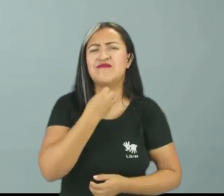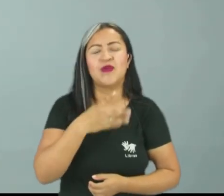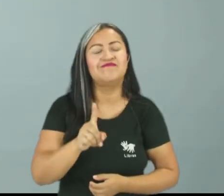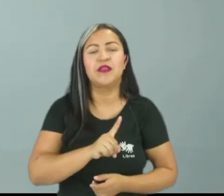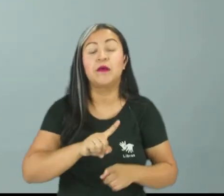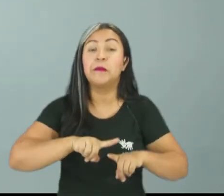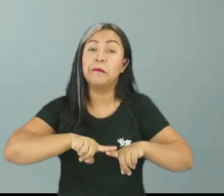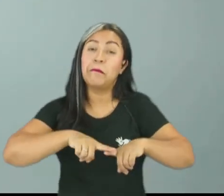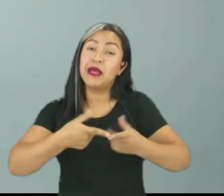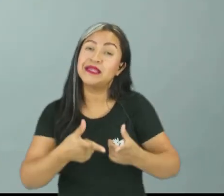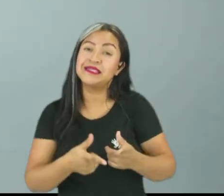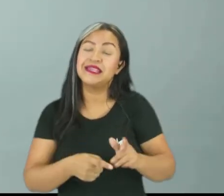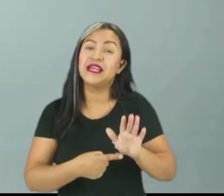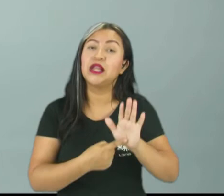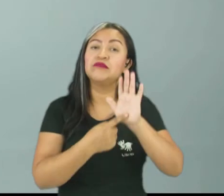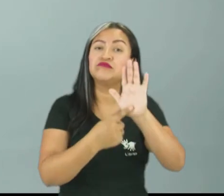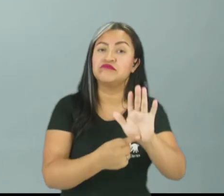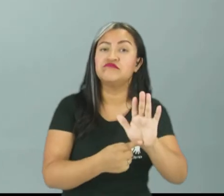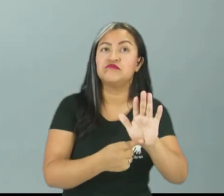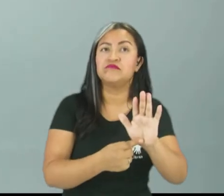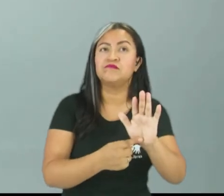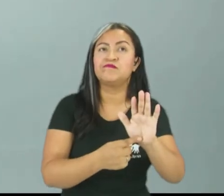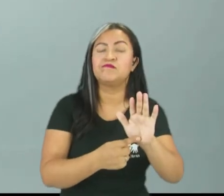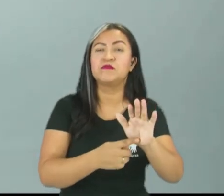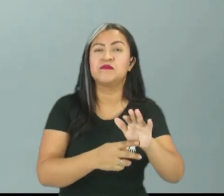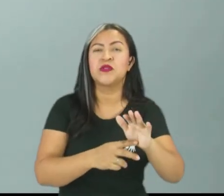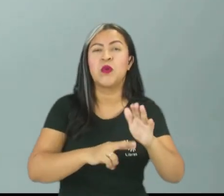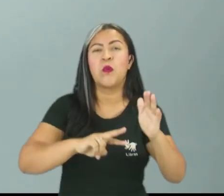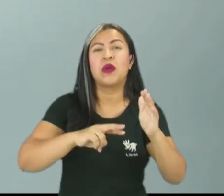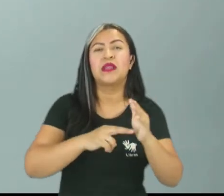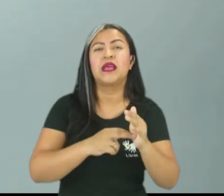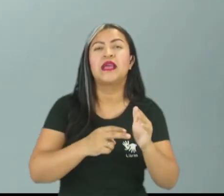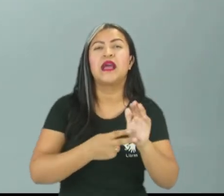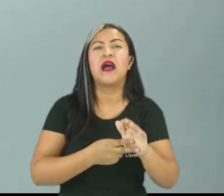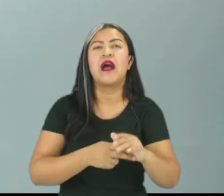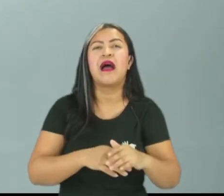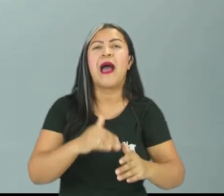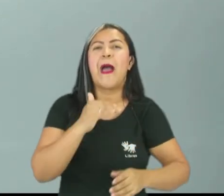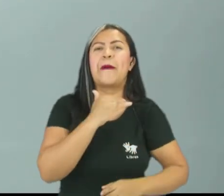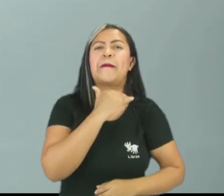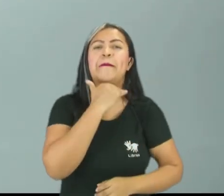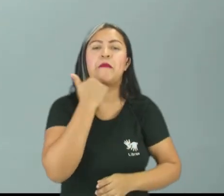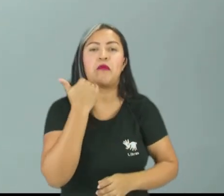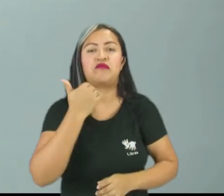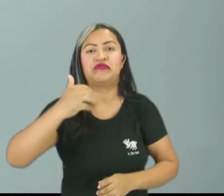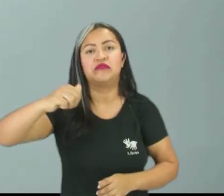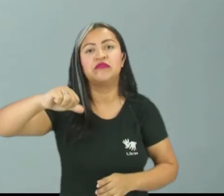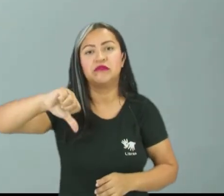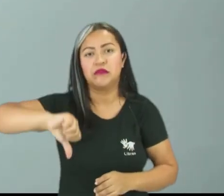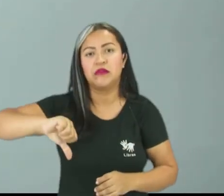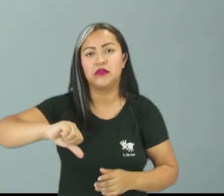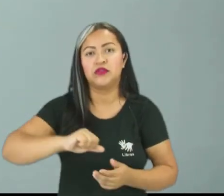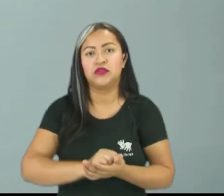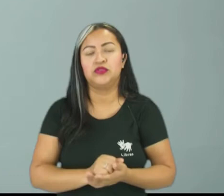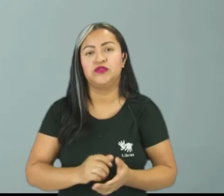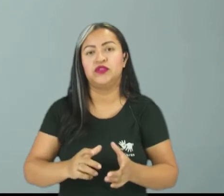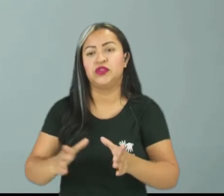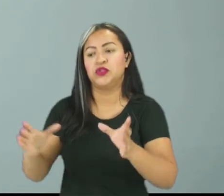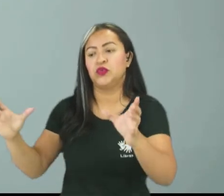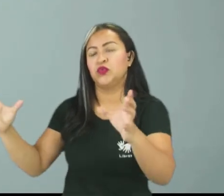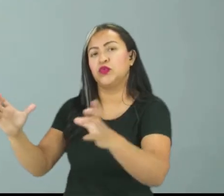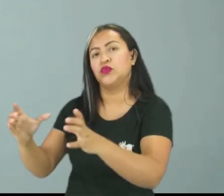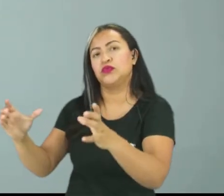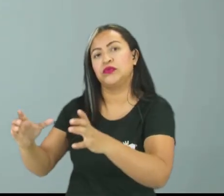de ser uma eugenia aí onde não tem a morte, diferente da negativa, como a gente viu aí nos campos de concentração,